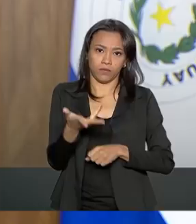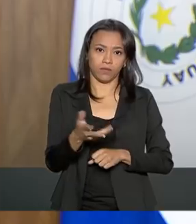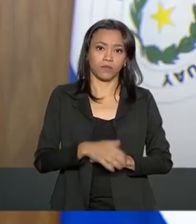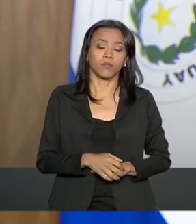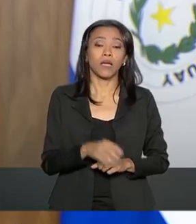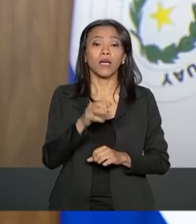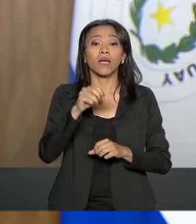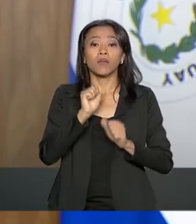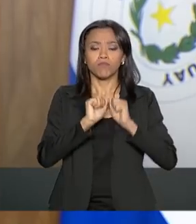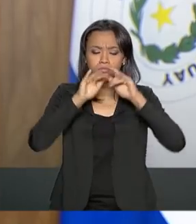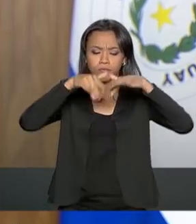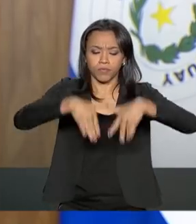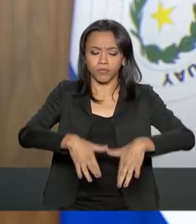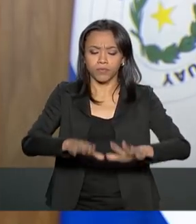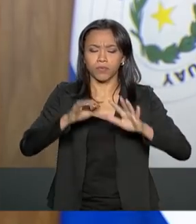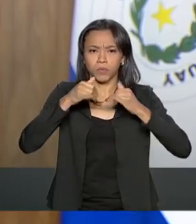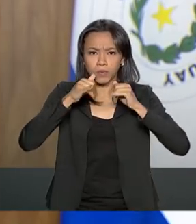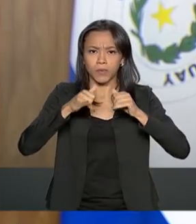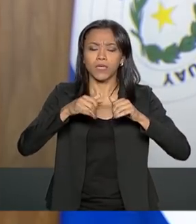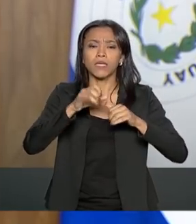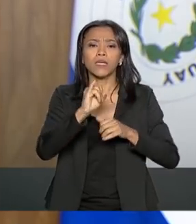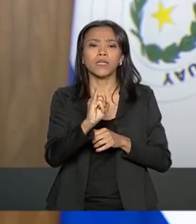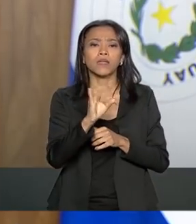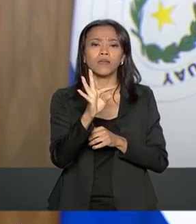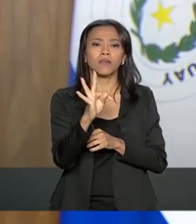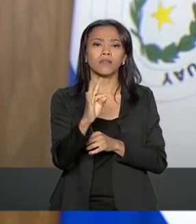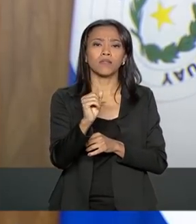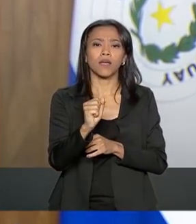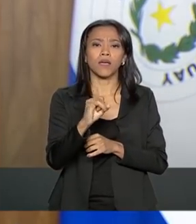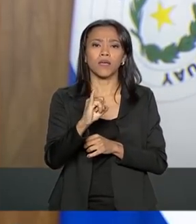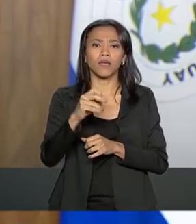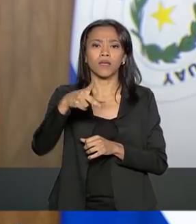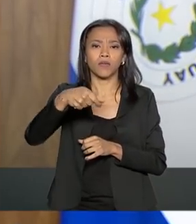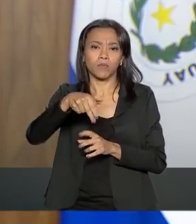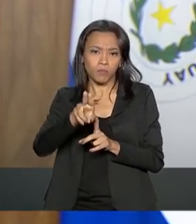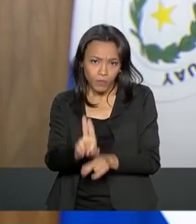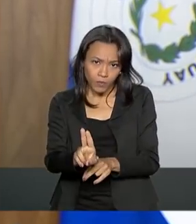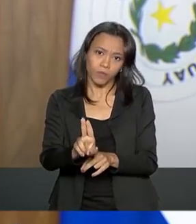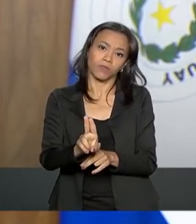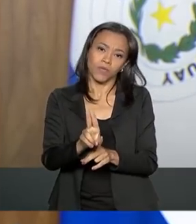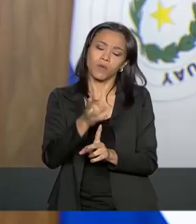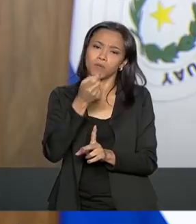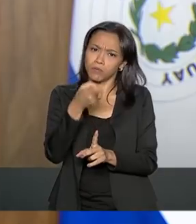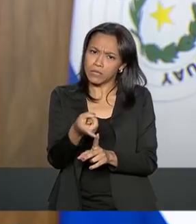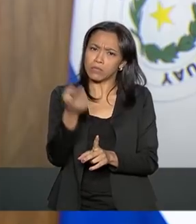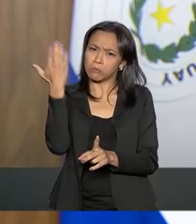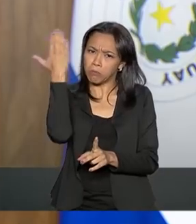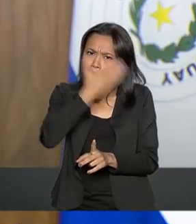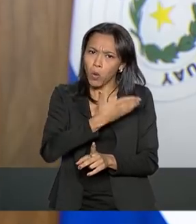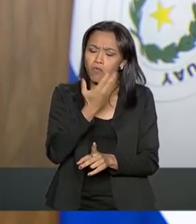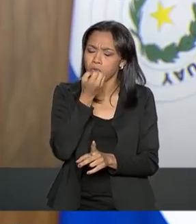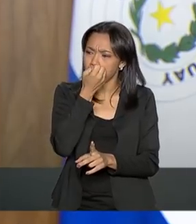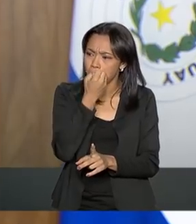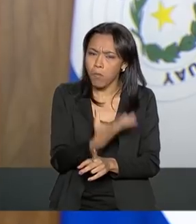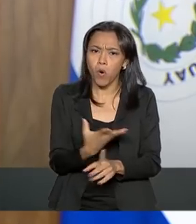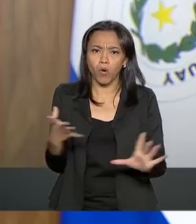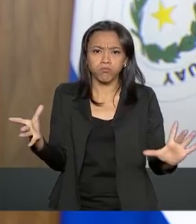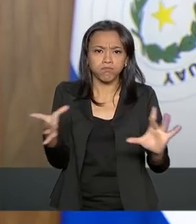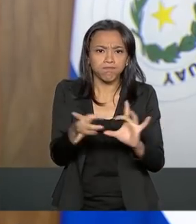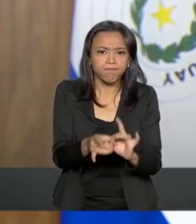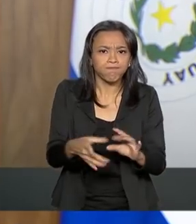Demonstração do talento, do que pode ser feito dentro dos processos de integração quando existe boa vontade